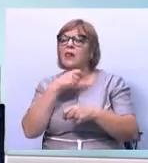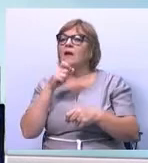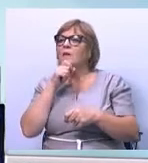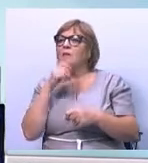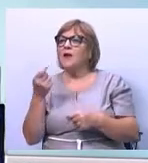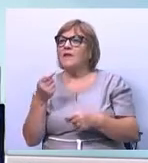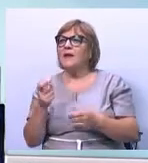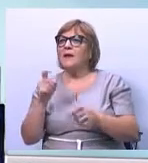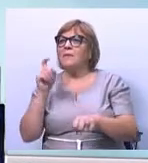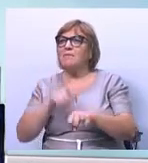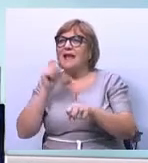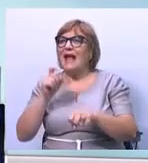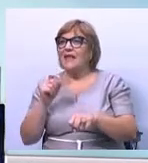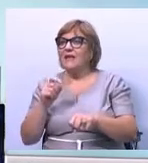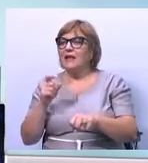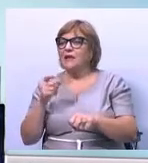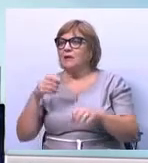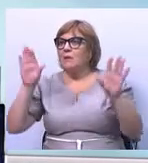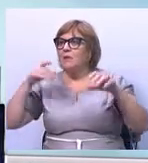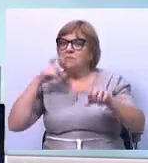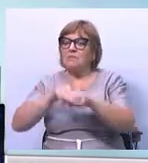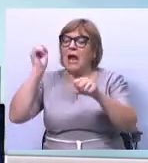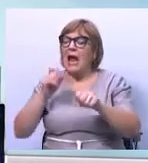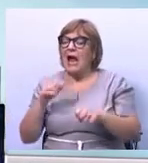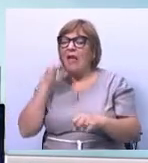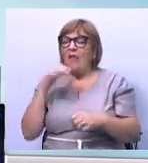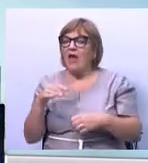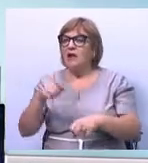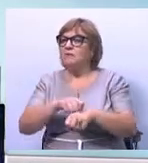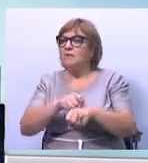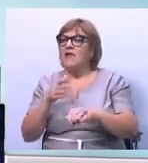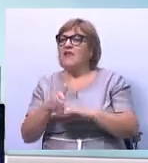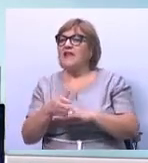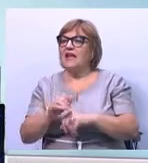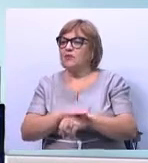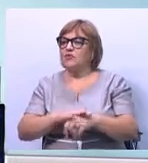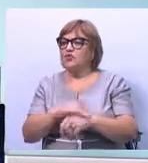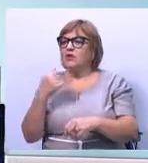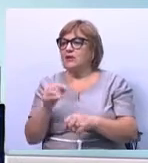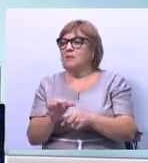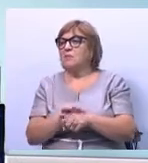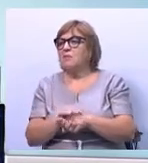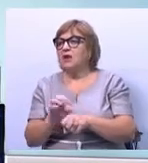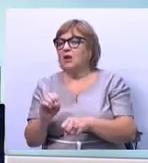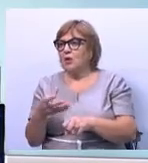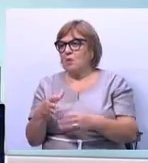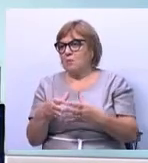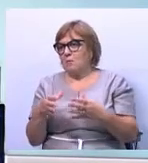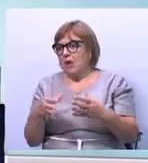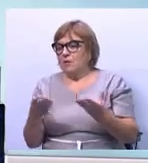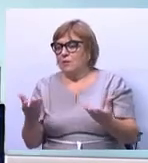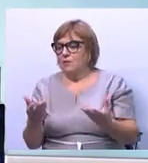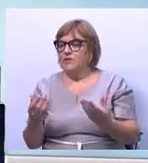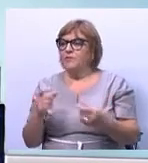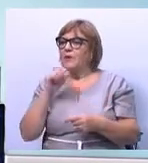picadas de insetos, estava aqui bastante. Por exemplo, exatamente, sim. Basta aplicar diretamente na zona, e numa zona pequena ou numa zona até mais